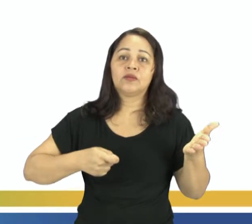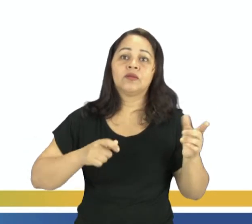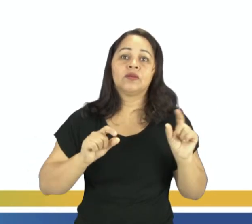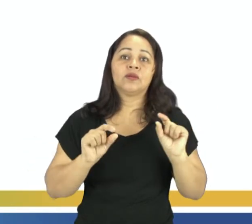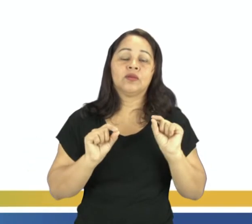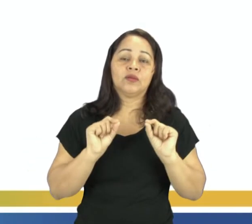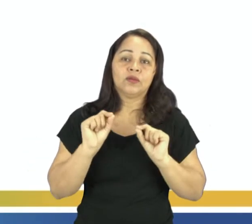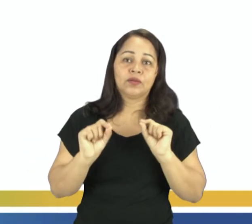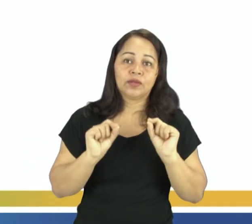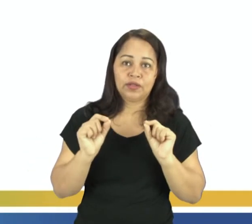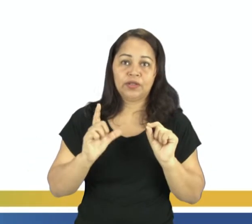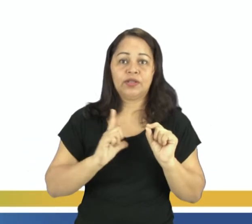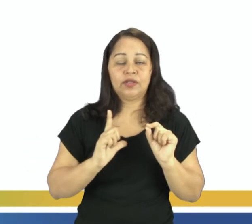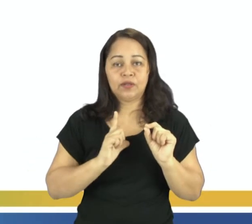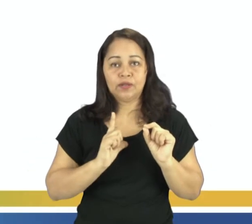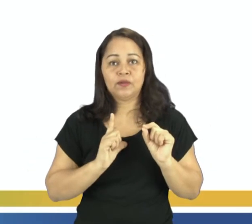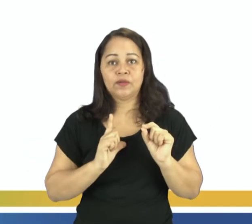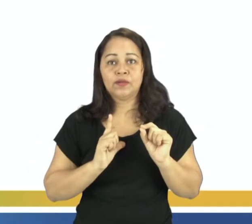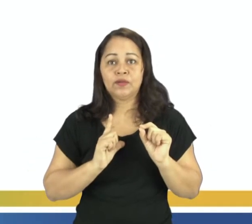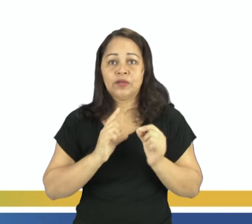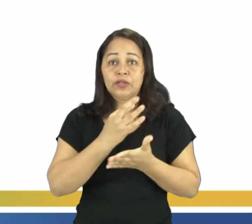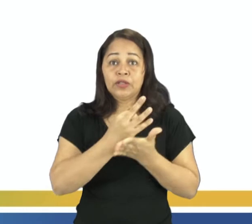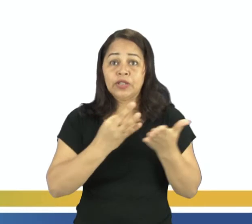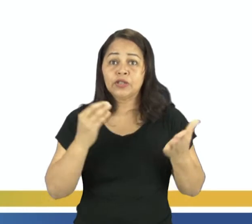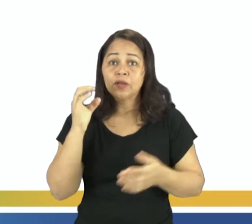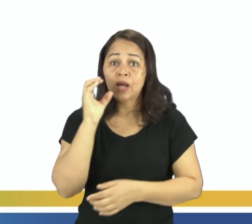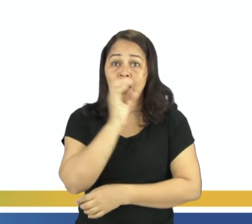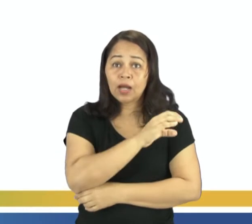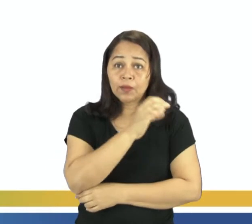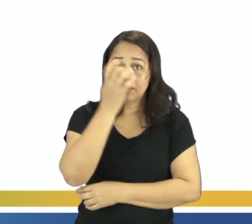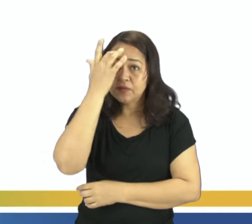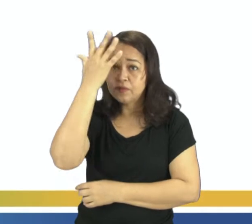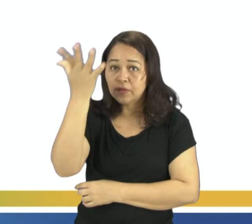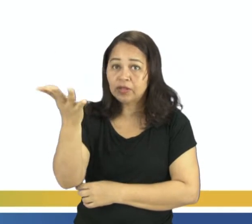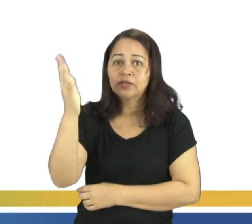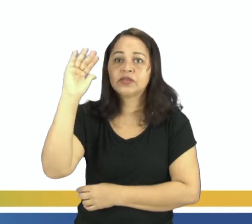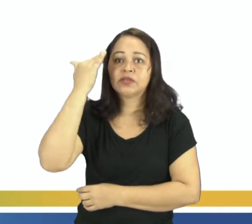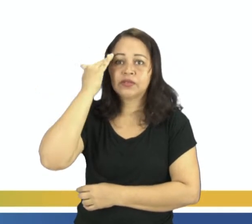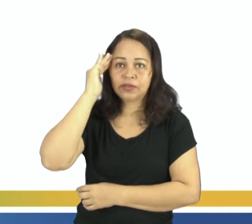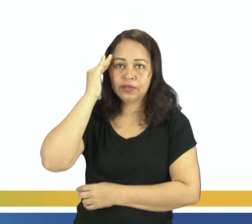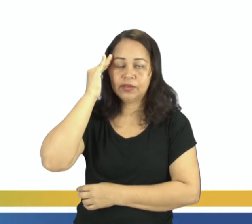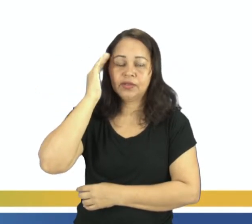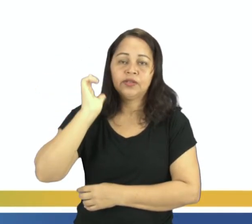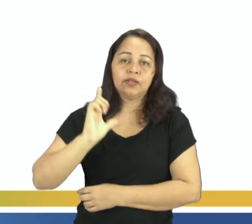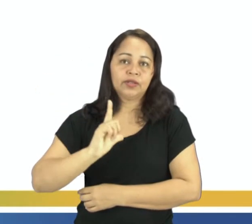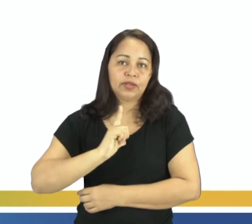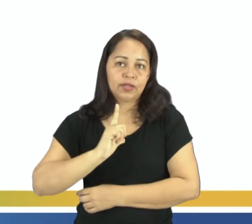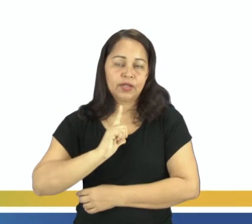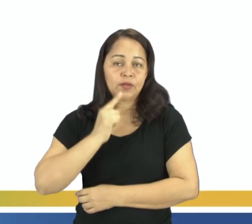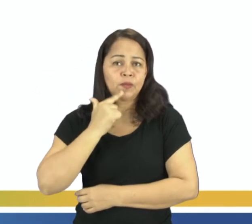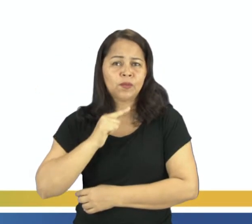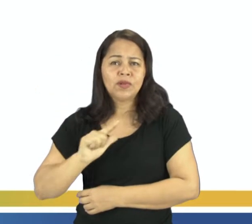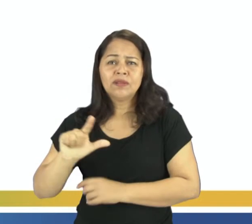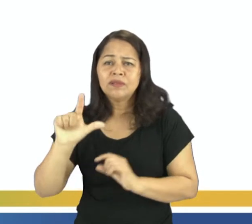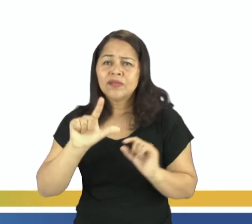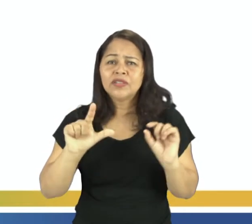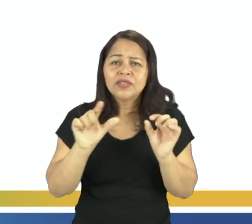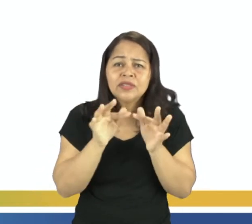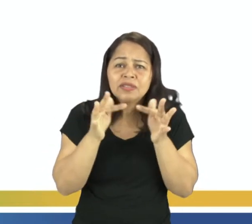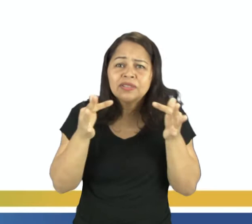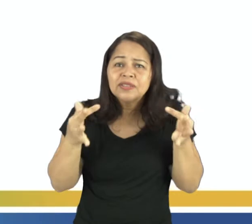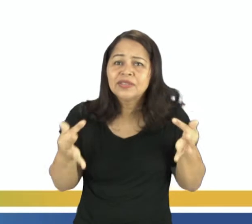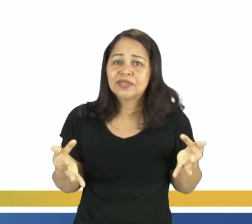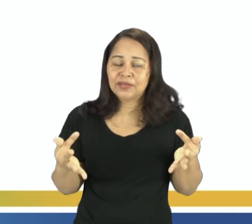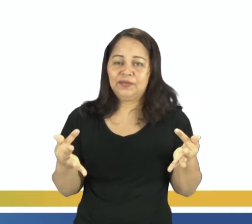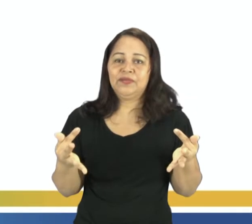Na sua redação são textos breves e fáceis de entender. Tem uma linguagem muito simples,